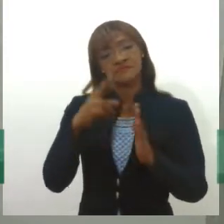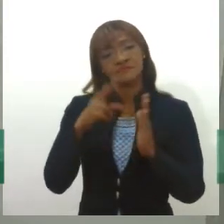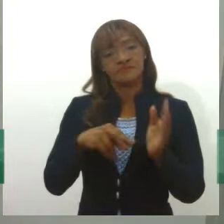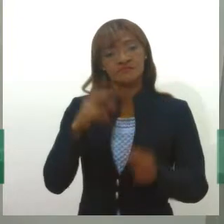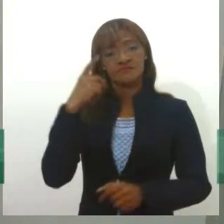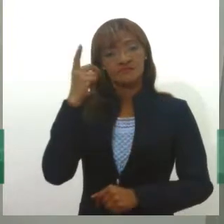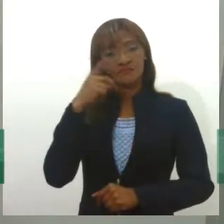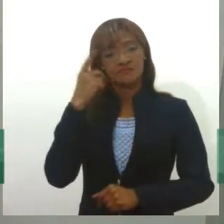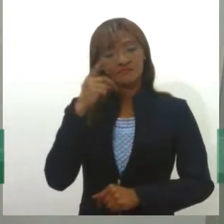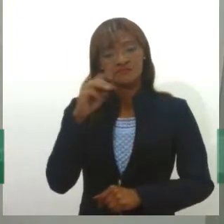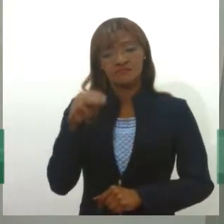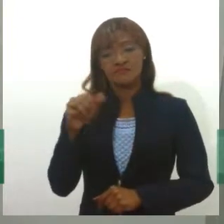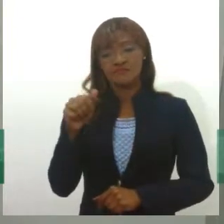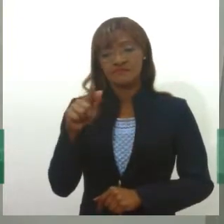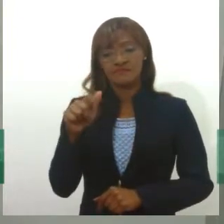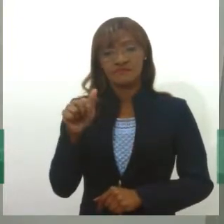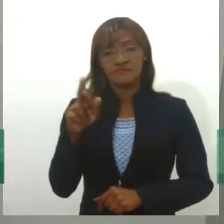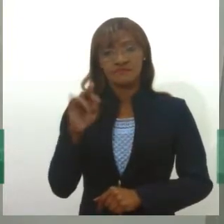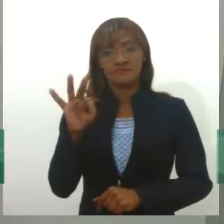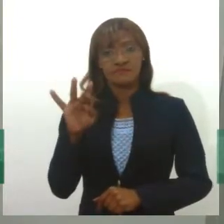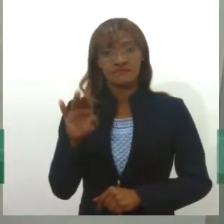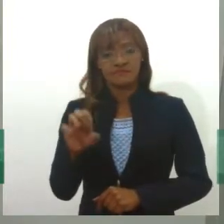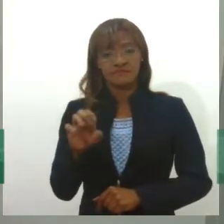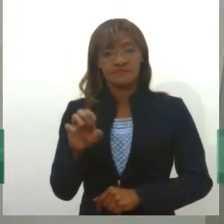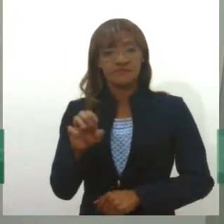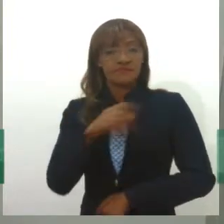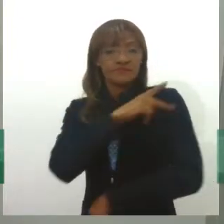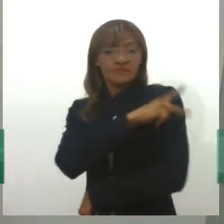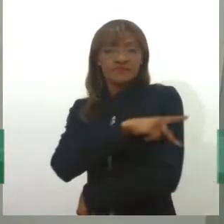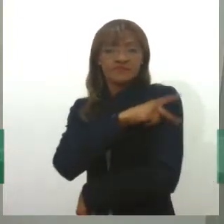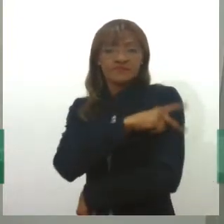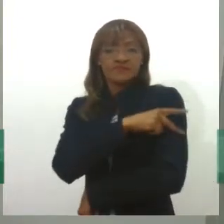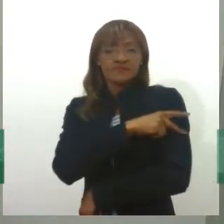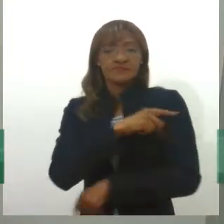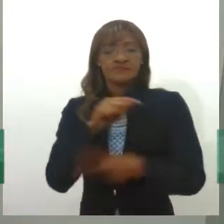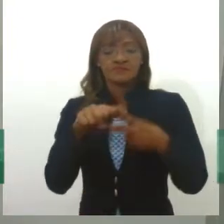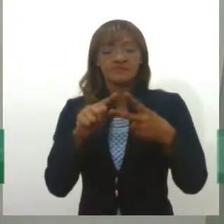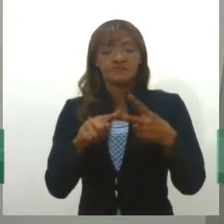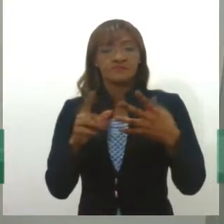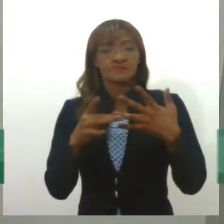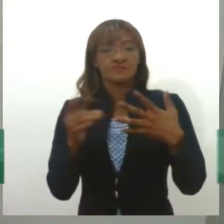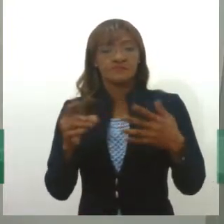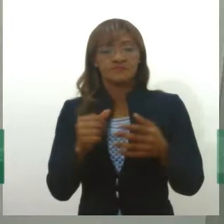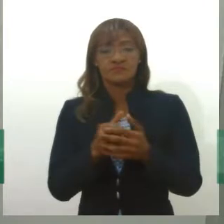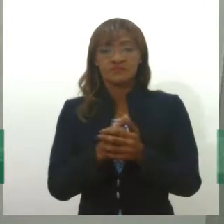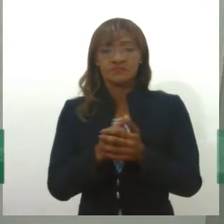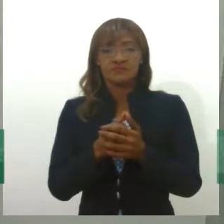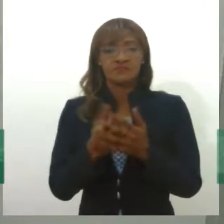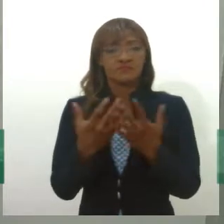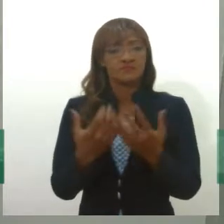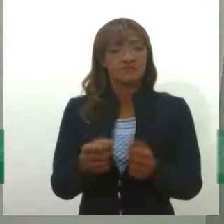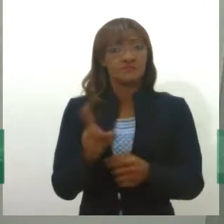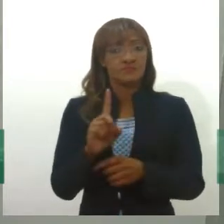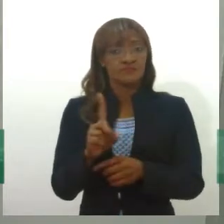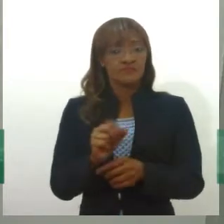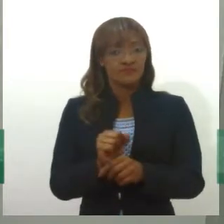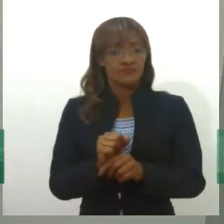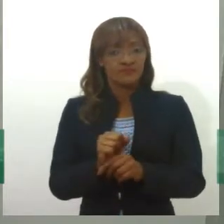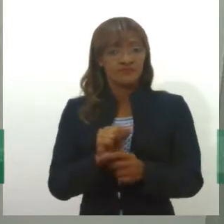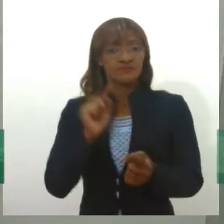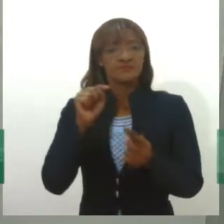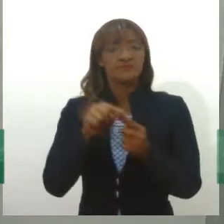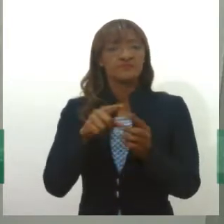federal Margareth Coelho, do PP do Piauí, dois destaques foram rejeitados. Os destaques tinham o objetivo